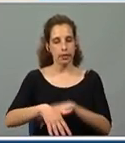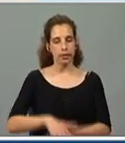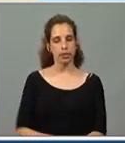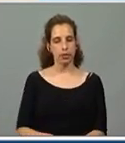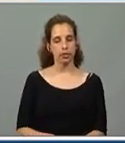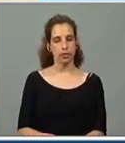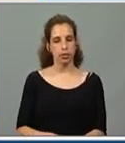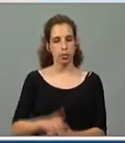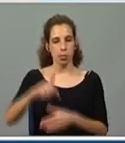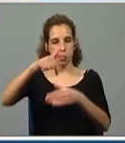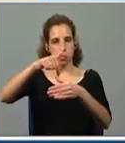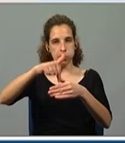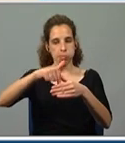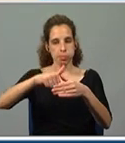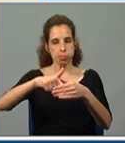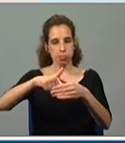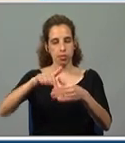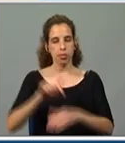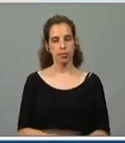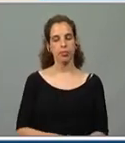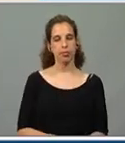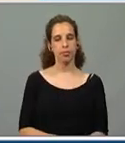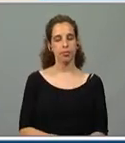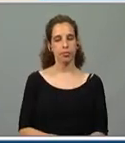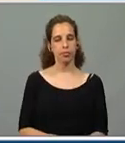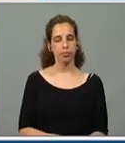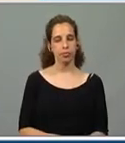para o segundo gobelet.